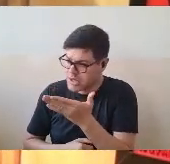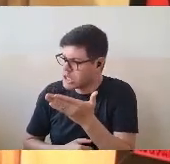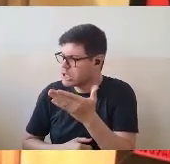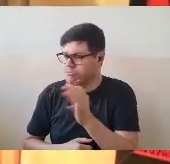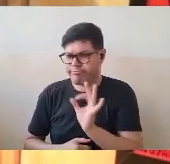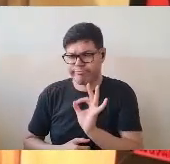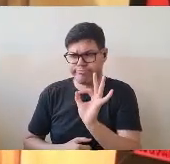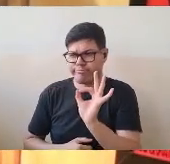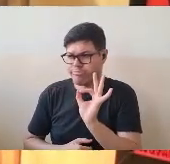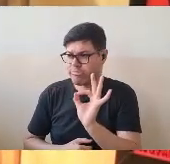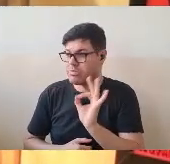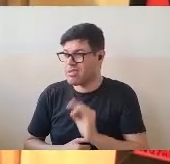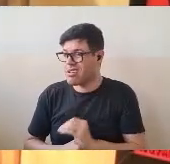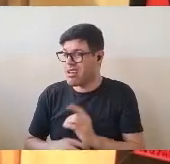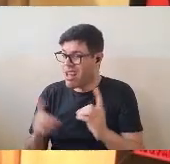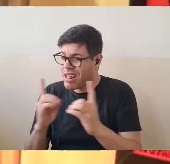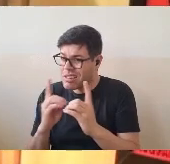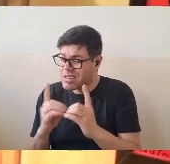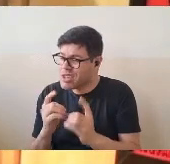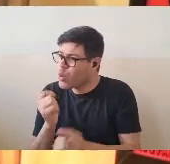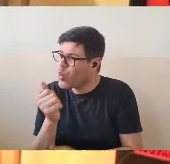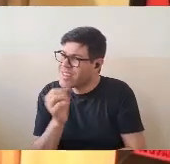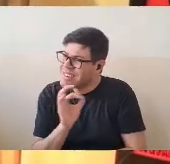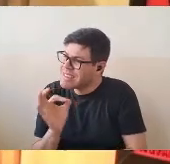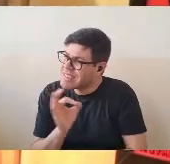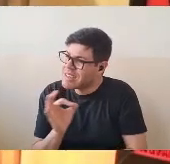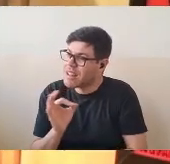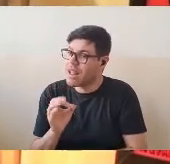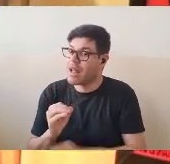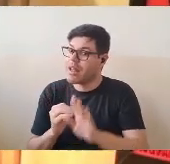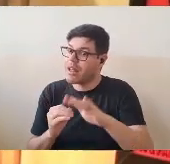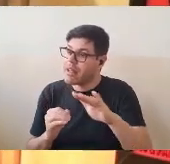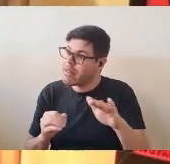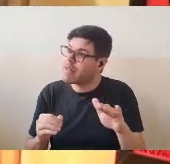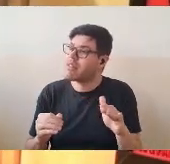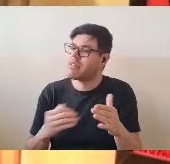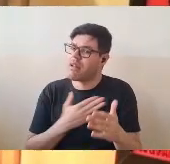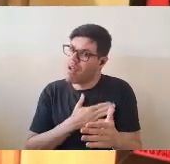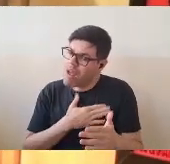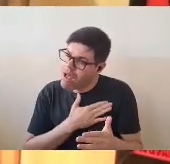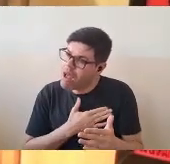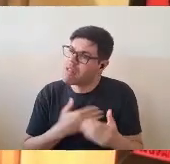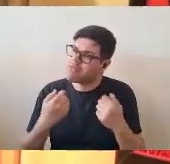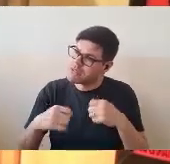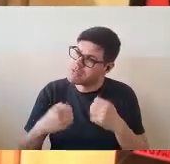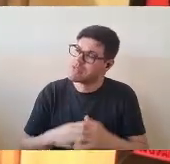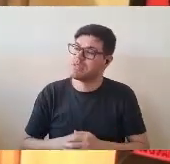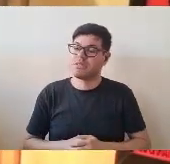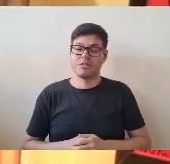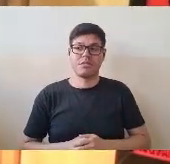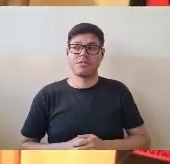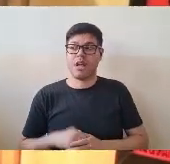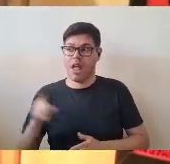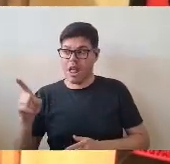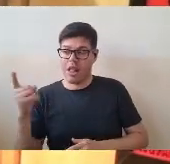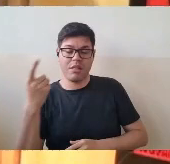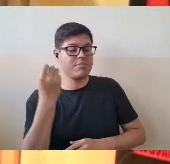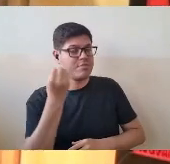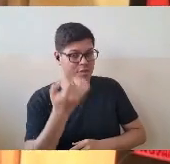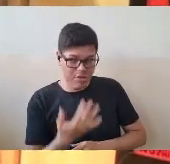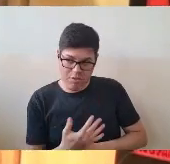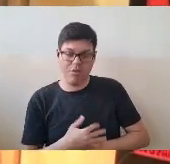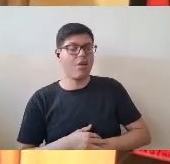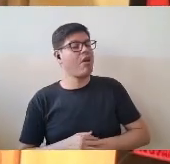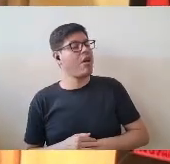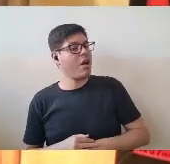não atende mais. Criança sabe como é que está sempre precisando. Aí ele falou assim, olha, a única coisa que eu vou te dizer, que tem um médico